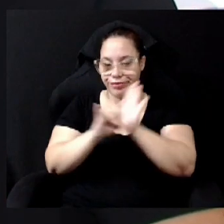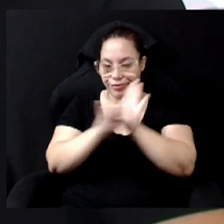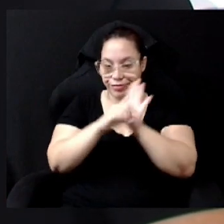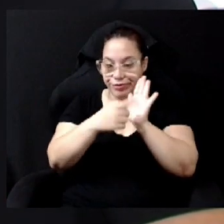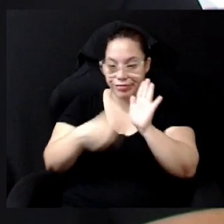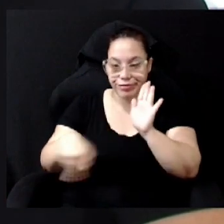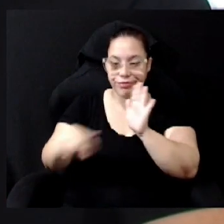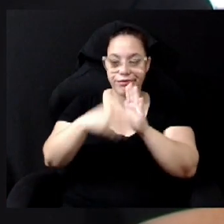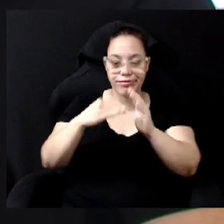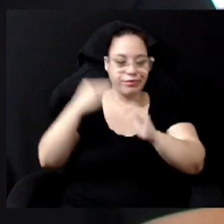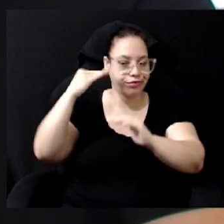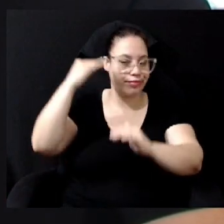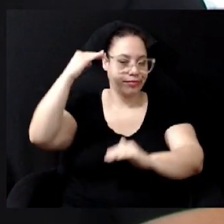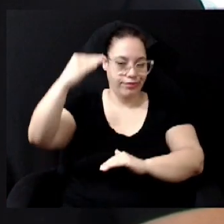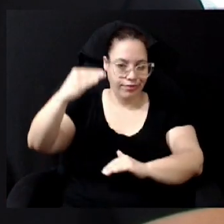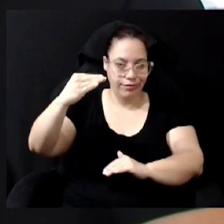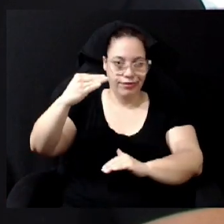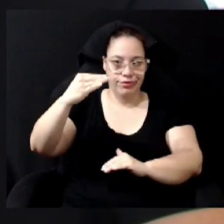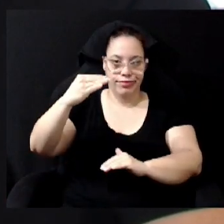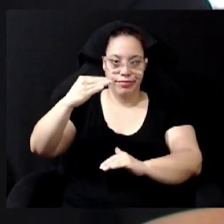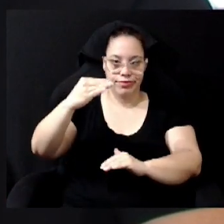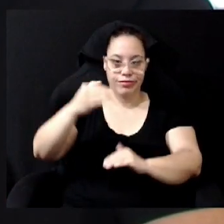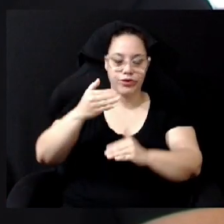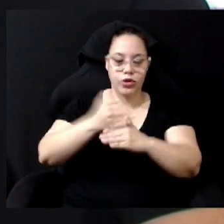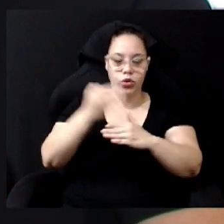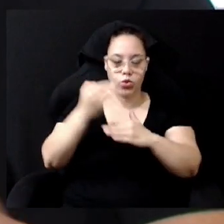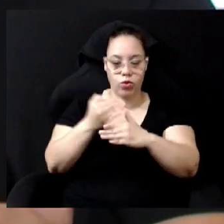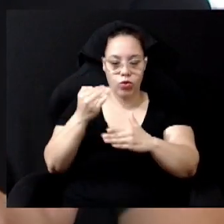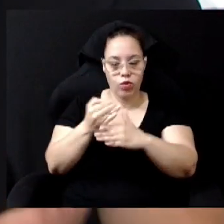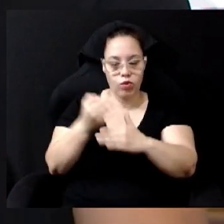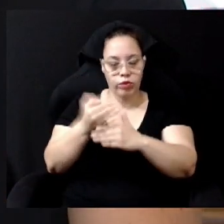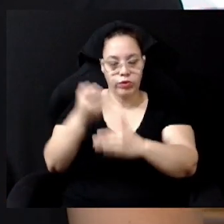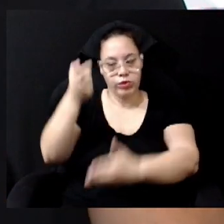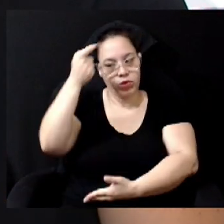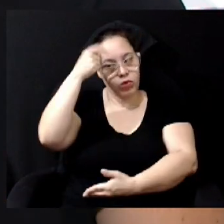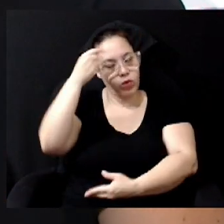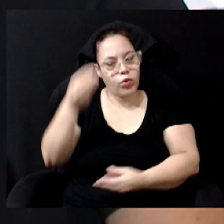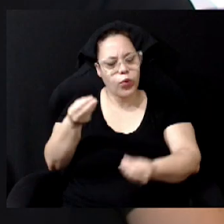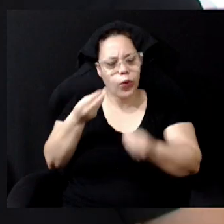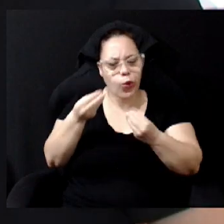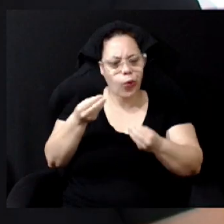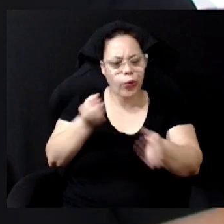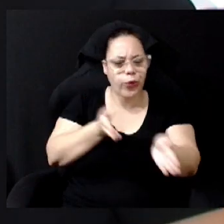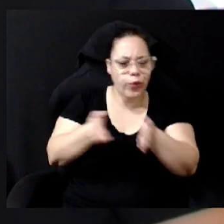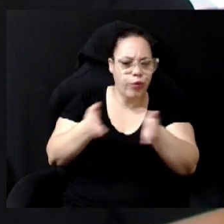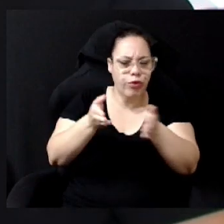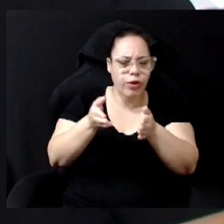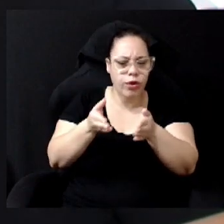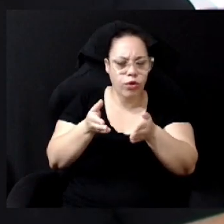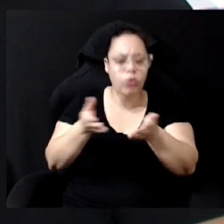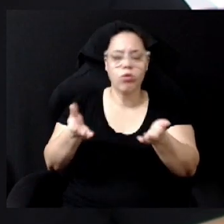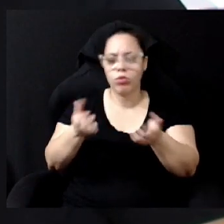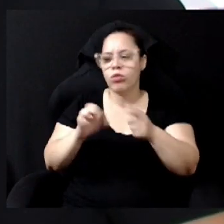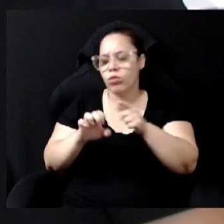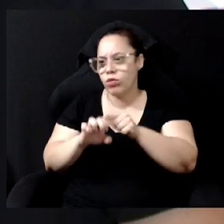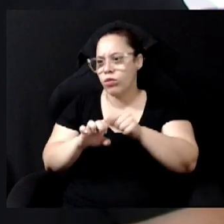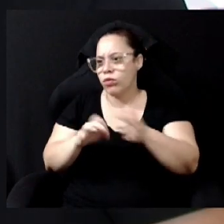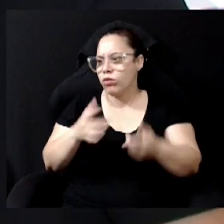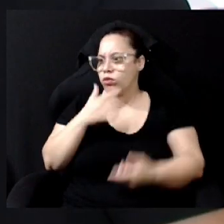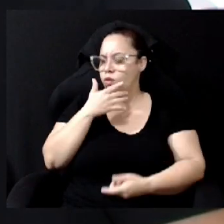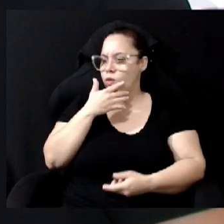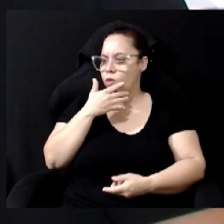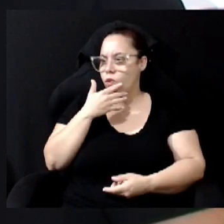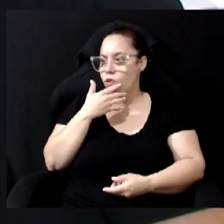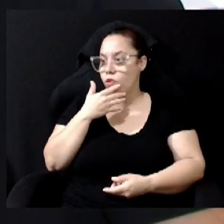essas pessoas, ou a construir essa mentalidade de como as pessoas deveriam conduzir a carreira delas. Mas pelo lado das pessoas, a gente fala que